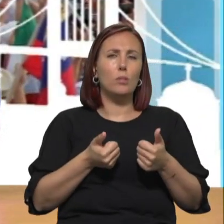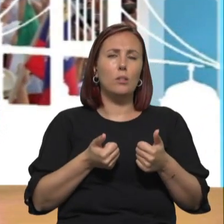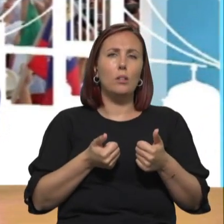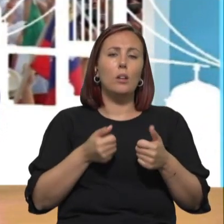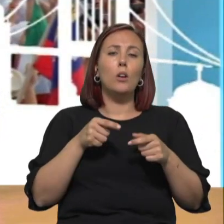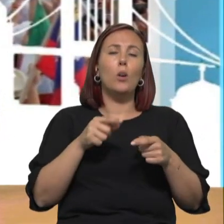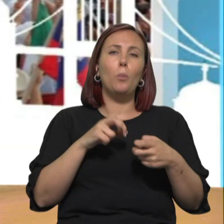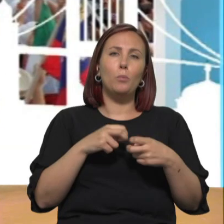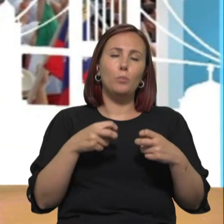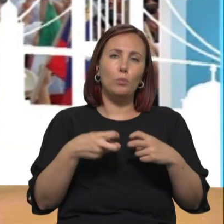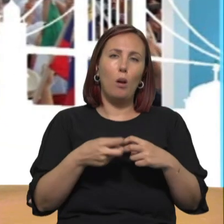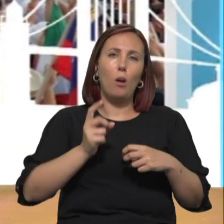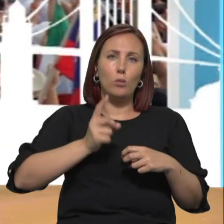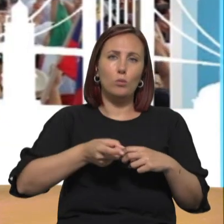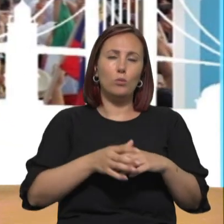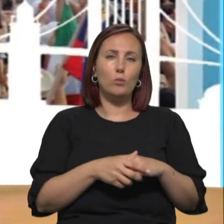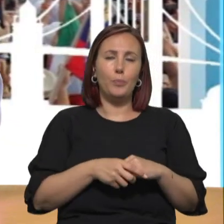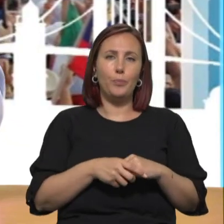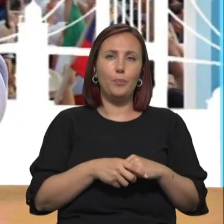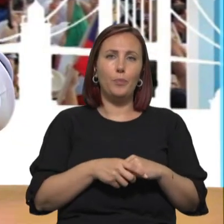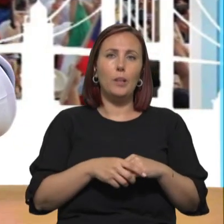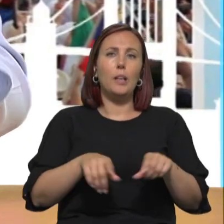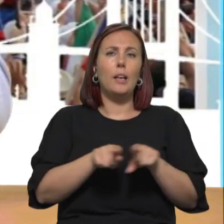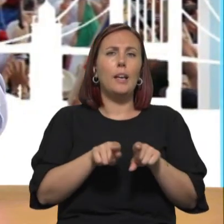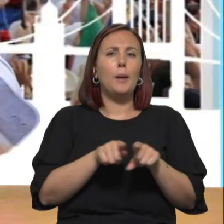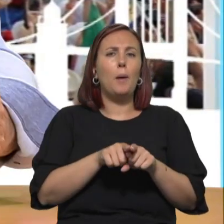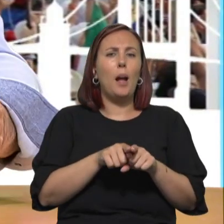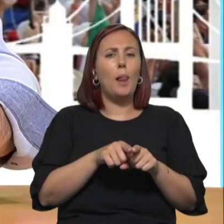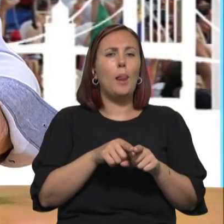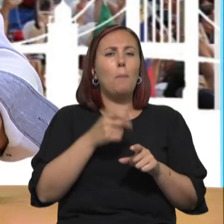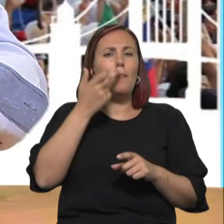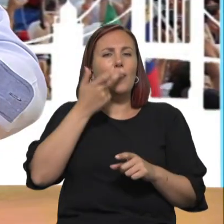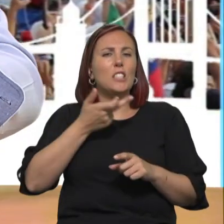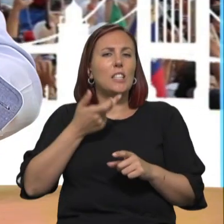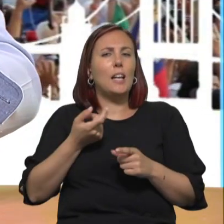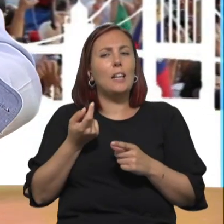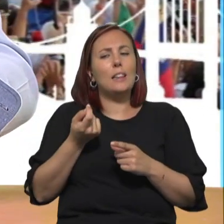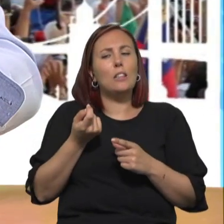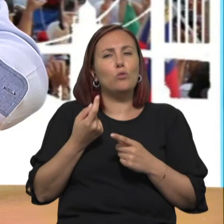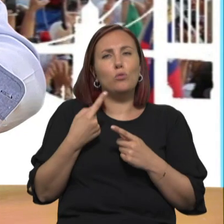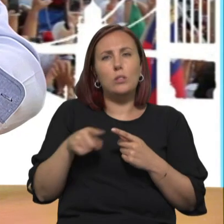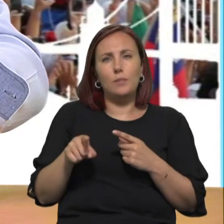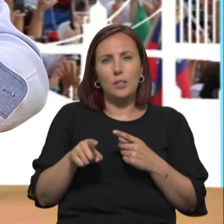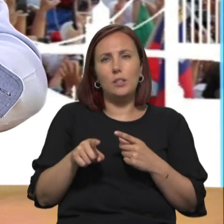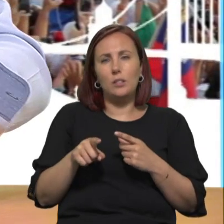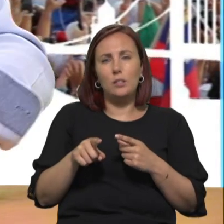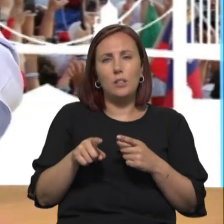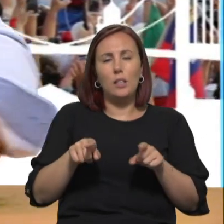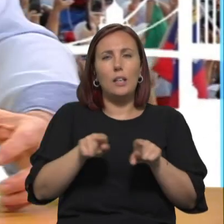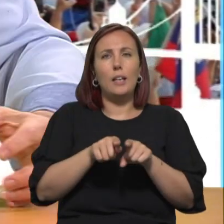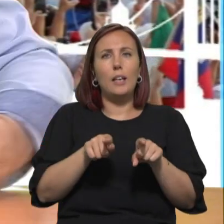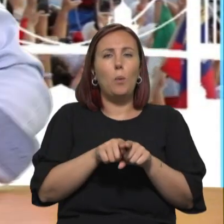grande problema é que é uma precariedade diferente. É uma precariedade de não